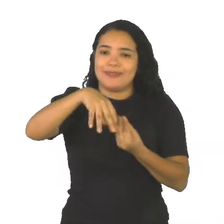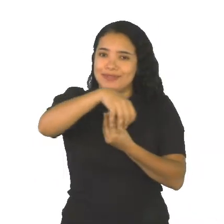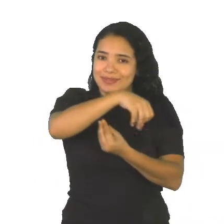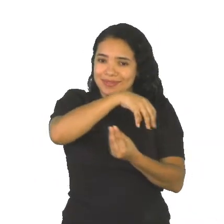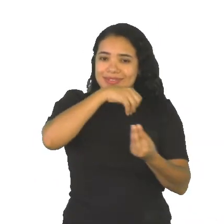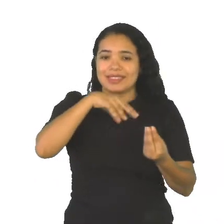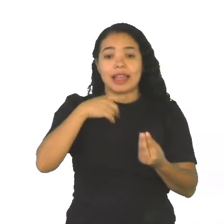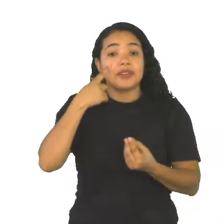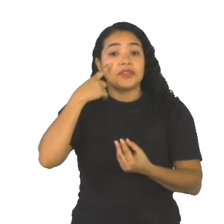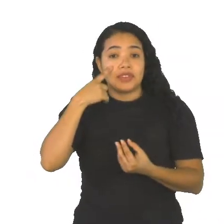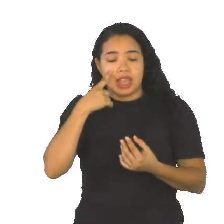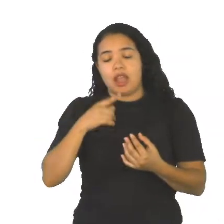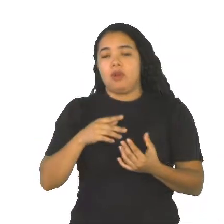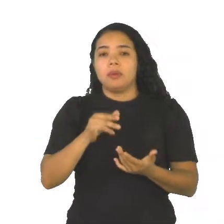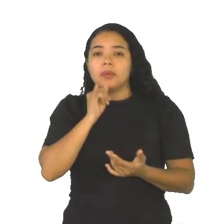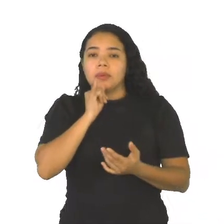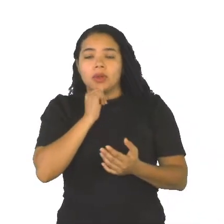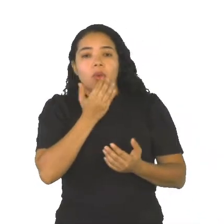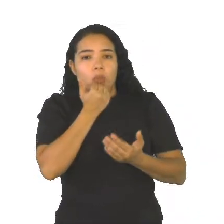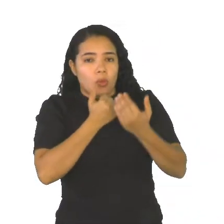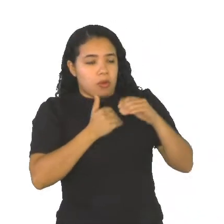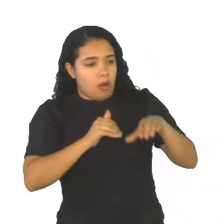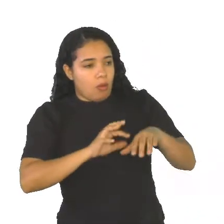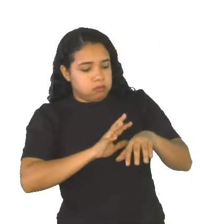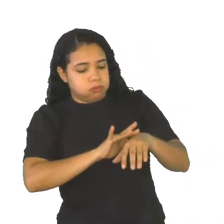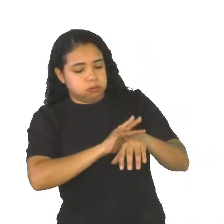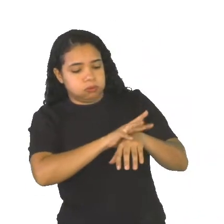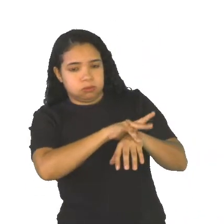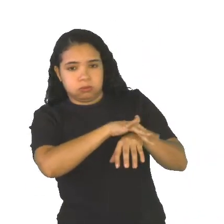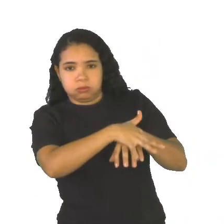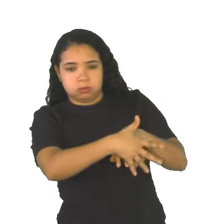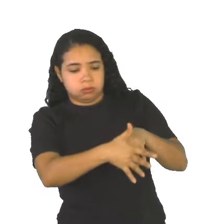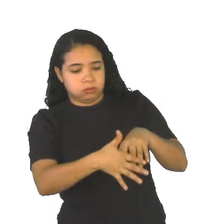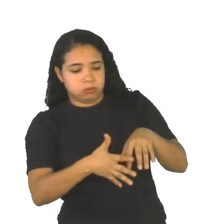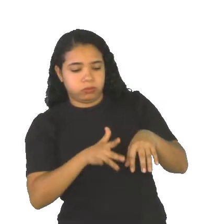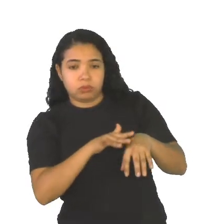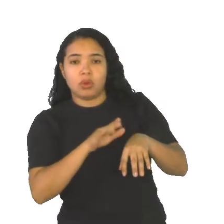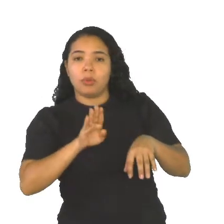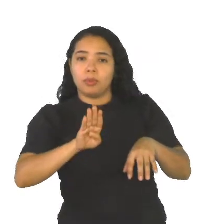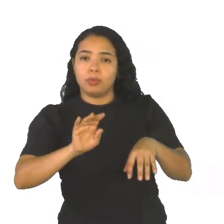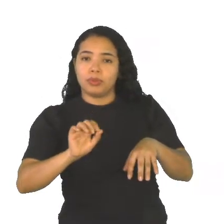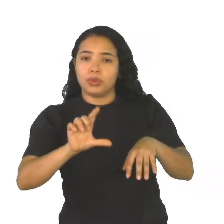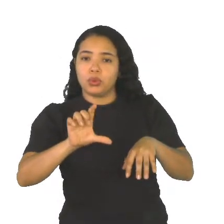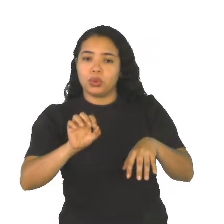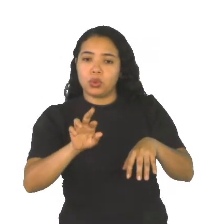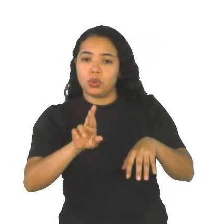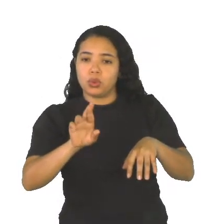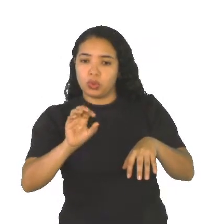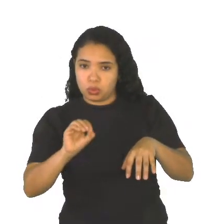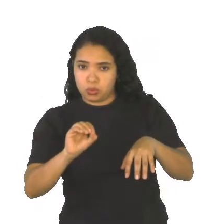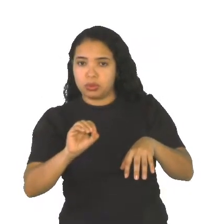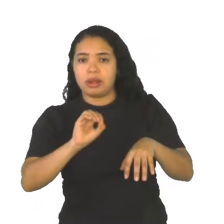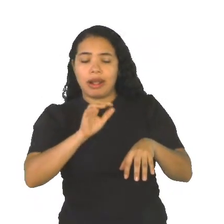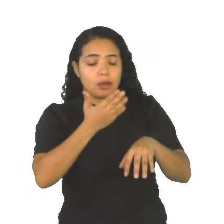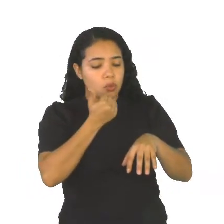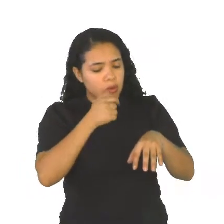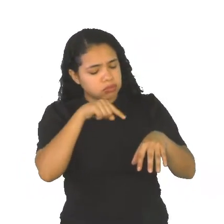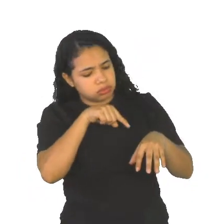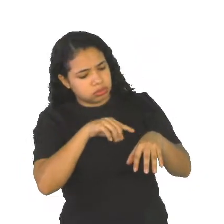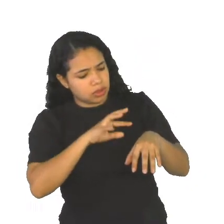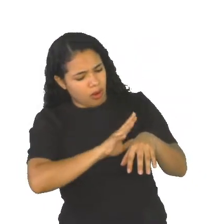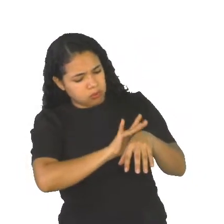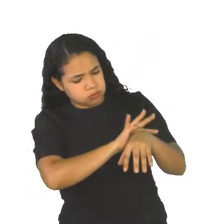um bolor aqui na nossa aula que eu trouxe para vocês, né? E aí ele faz o quê? Ele toma conta dos alimentos,